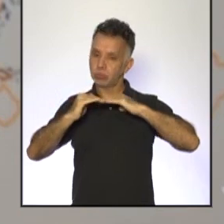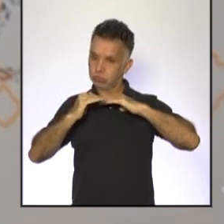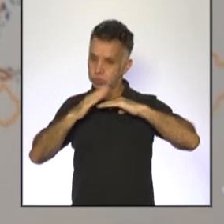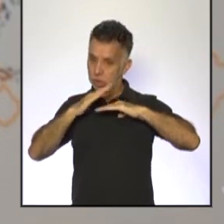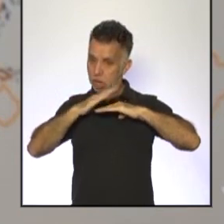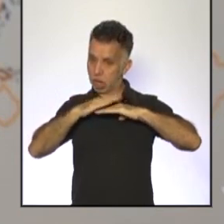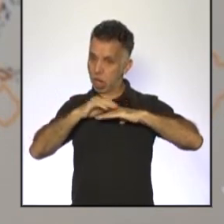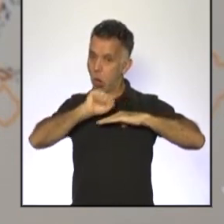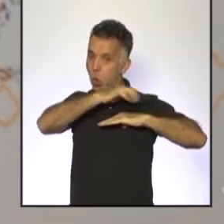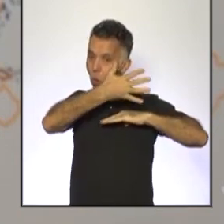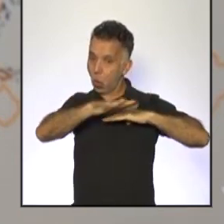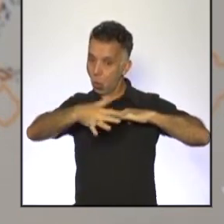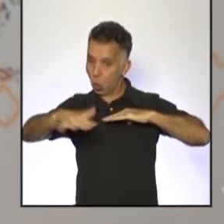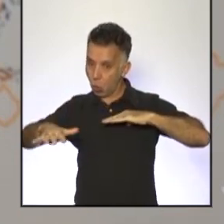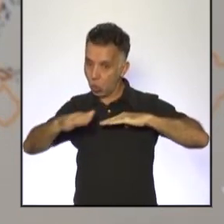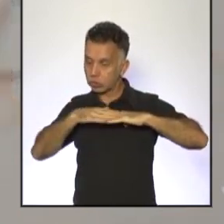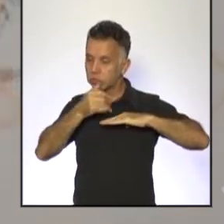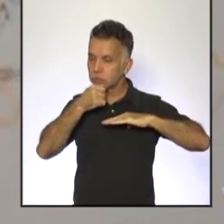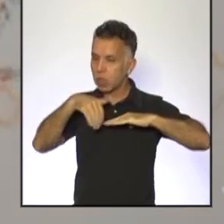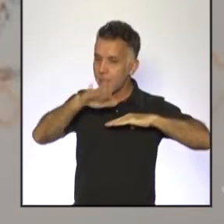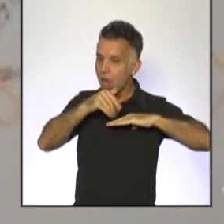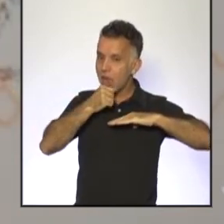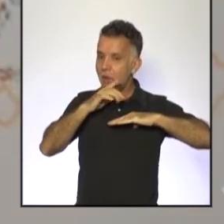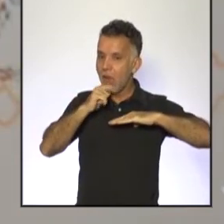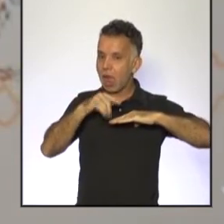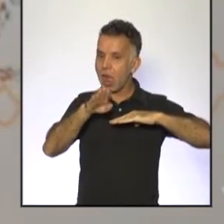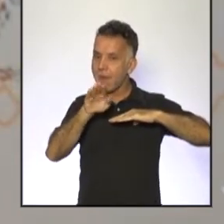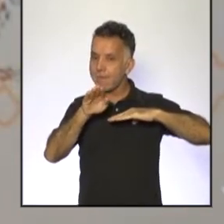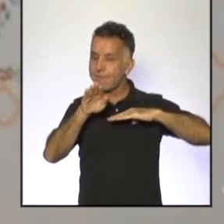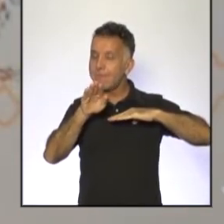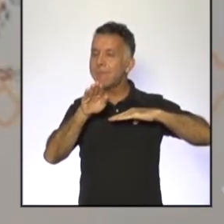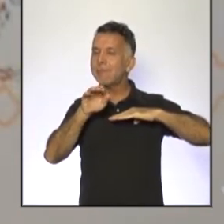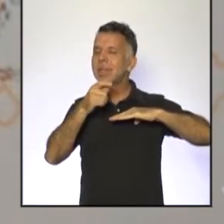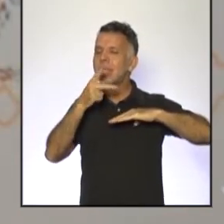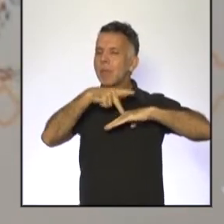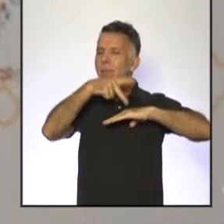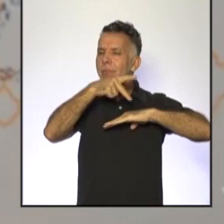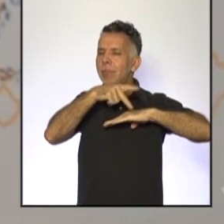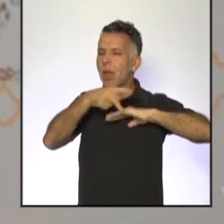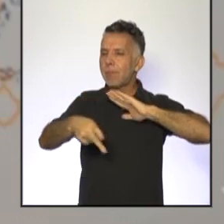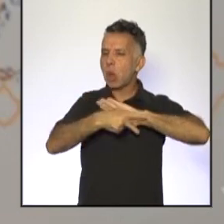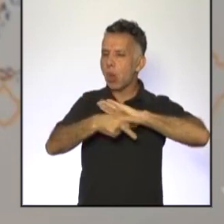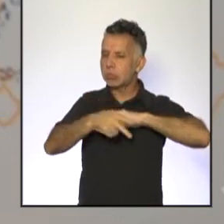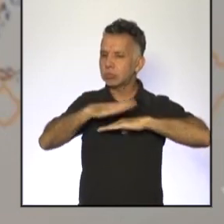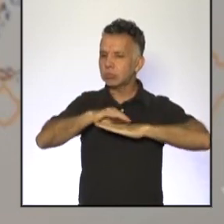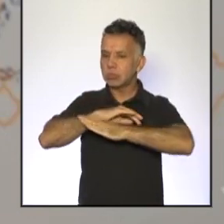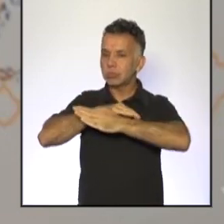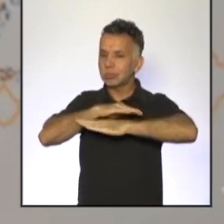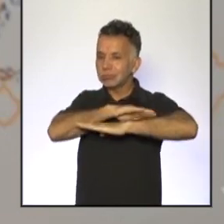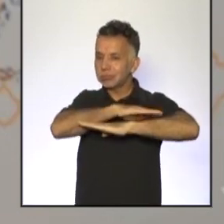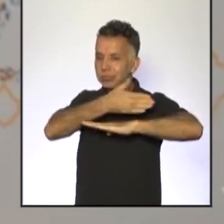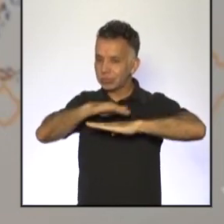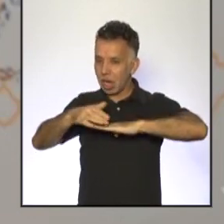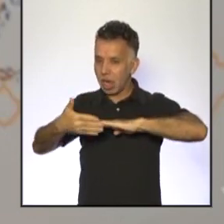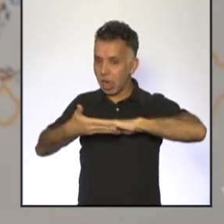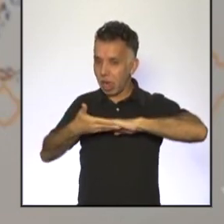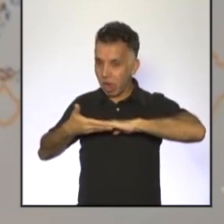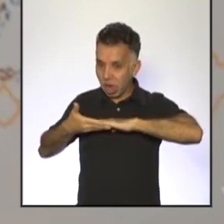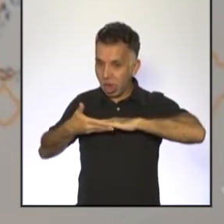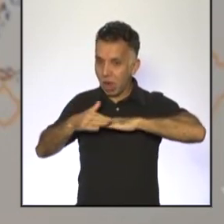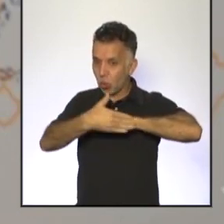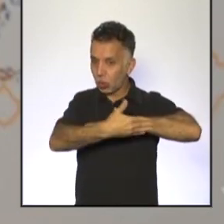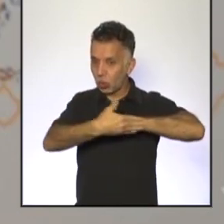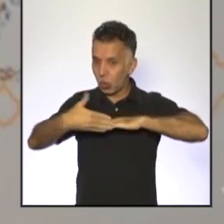que é mais densa, composta por basalto. Basalto é a rocha mais densa, que é a rocha que compõe a placa